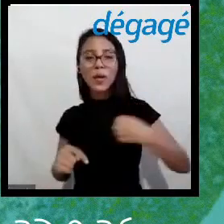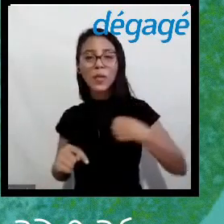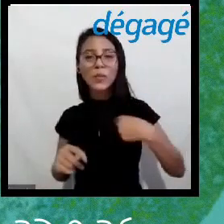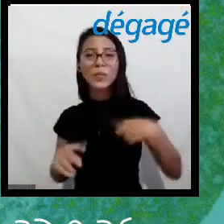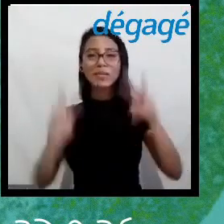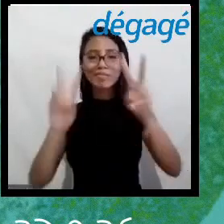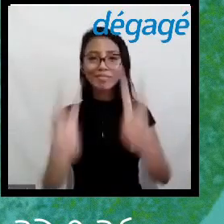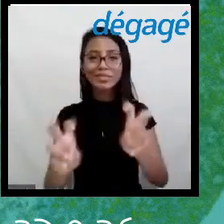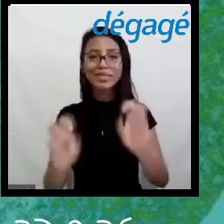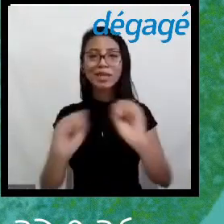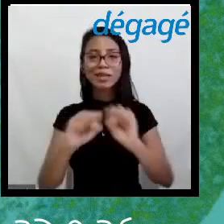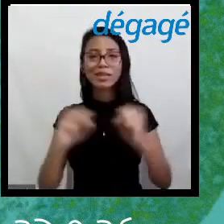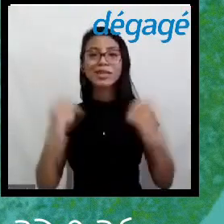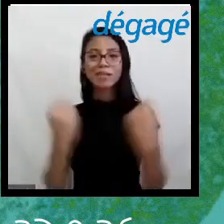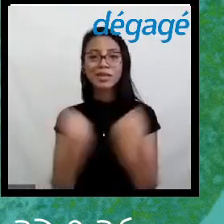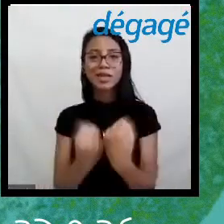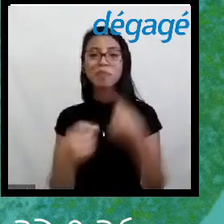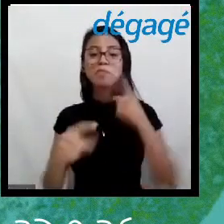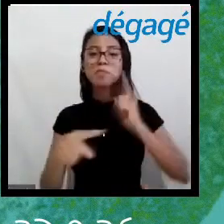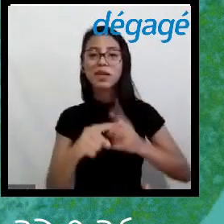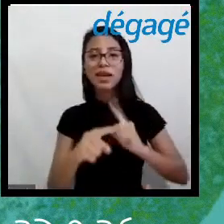desse ensimesmamento, né?